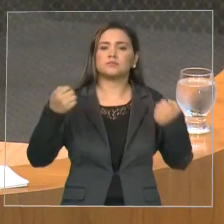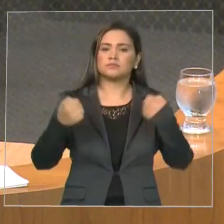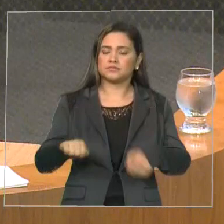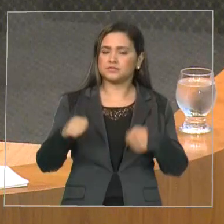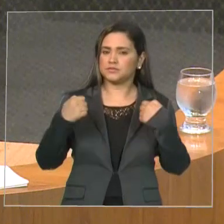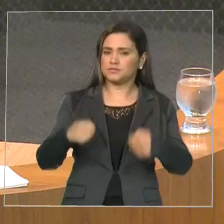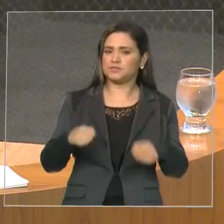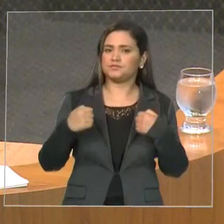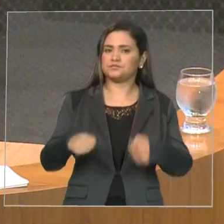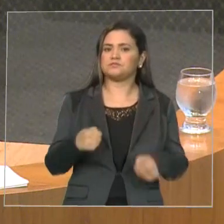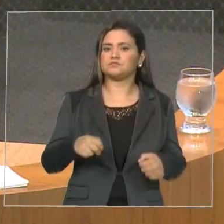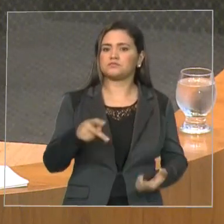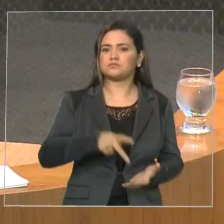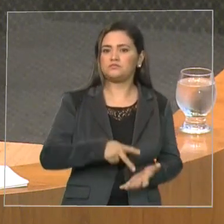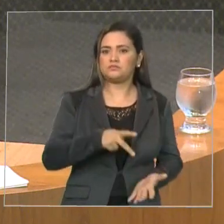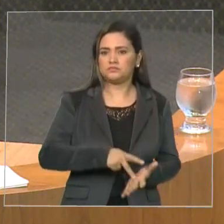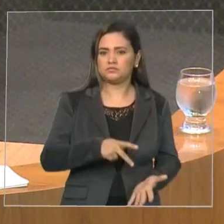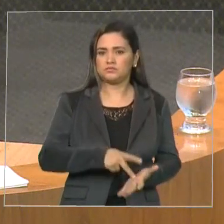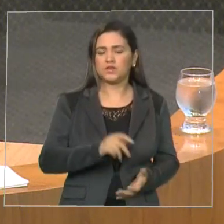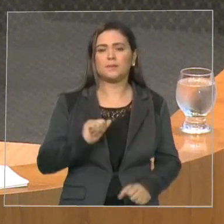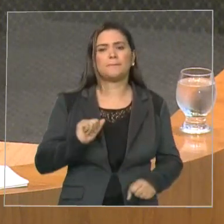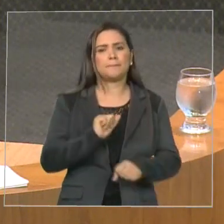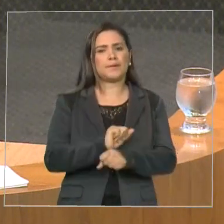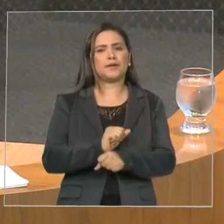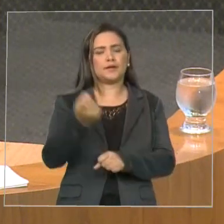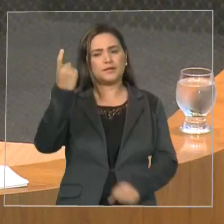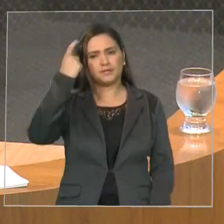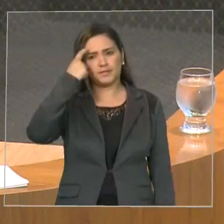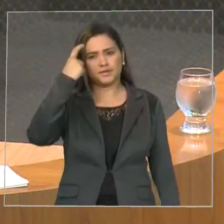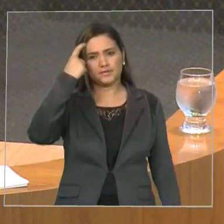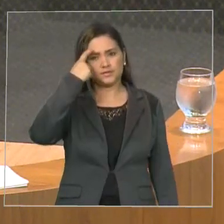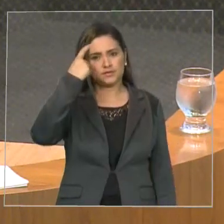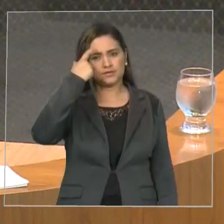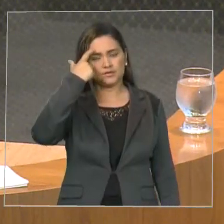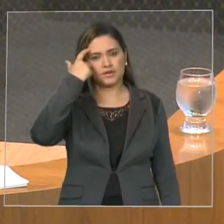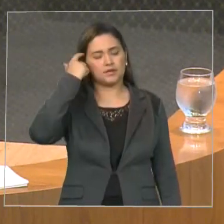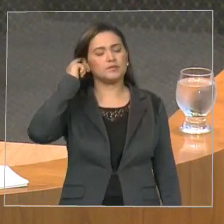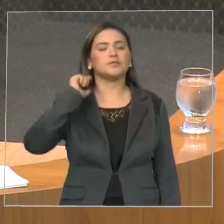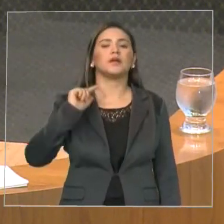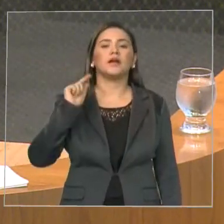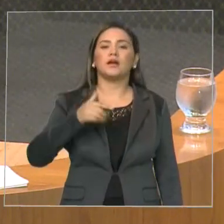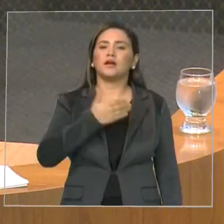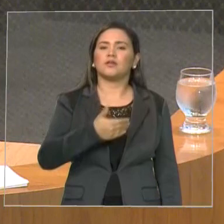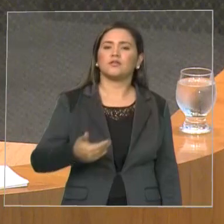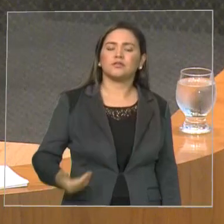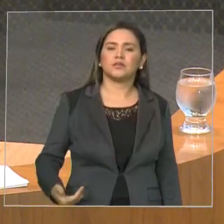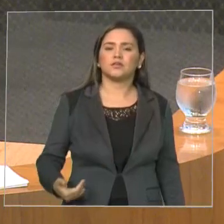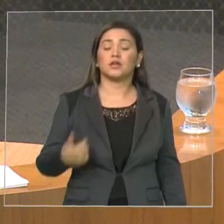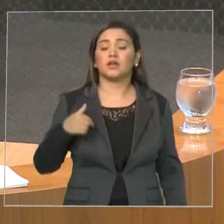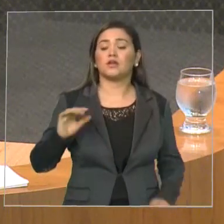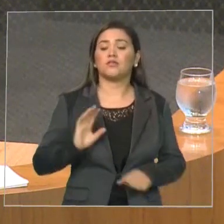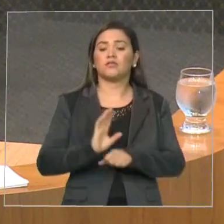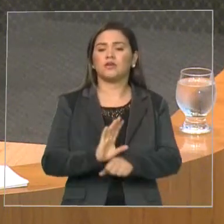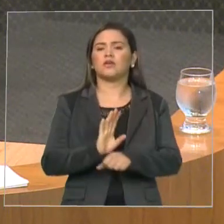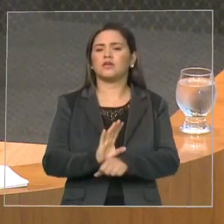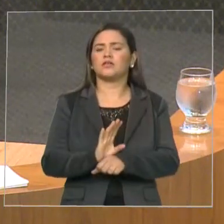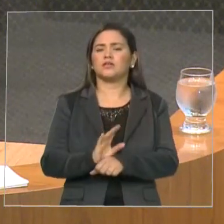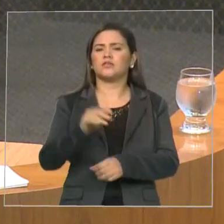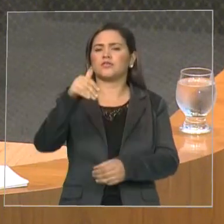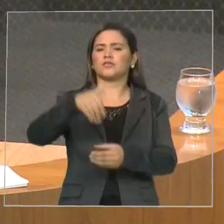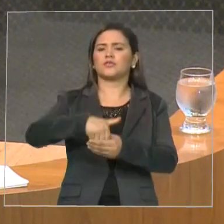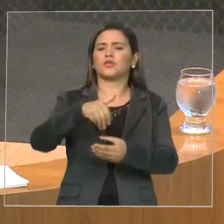precisam realmente agora parar para pensar. Esse foi um governo, eu vou ajudar a reeleger um